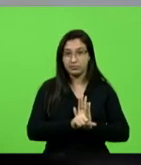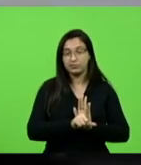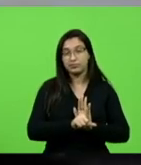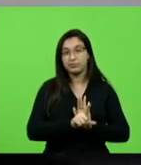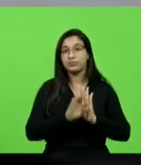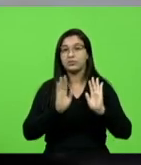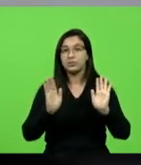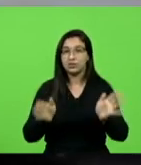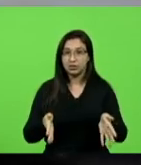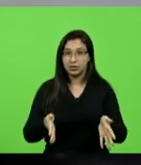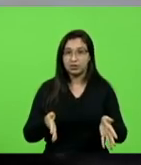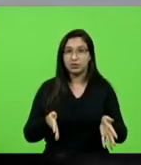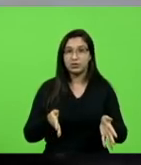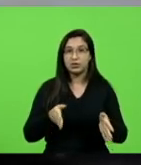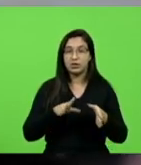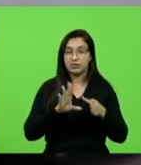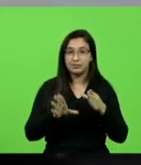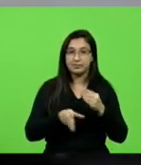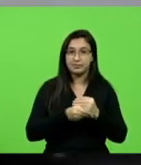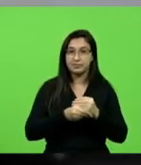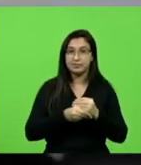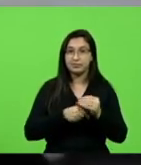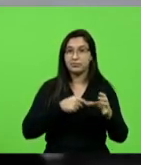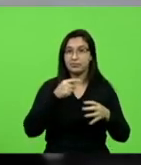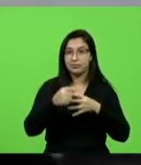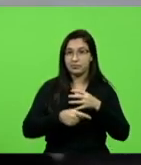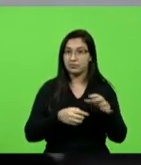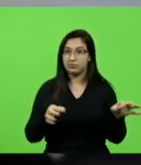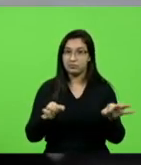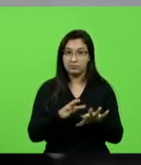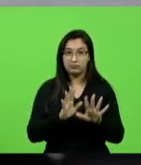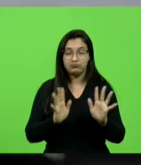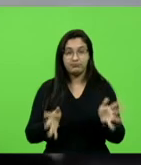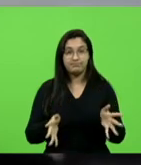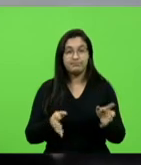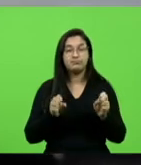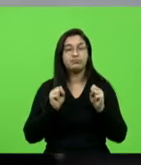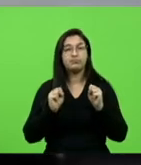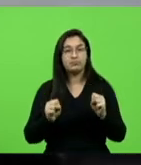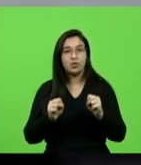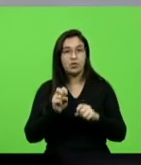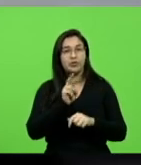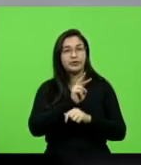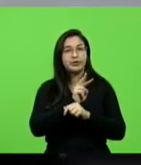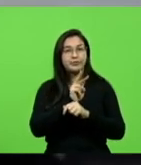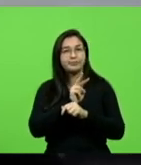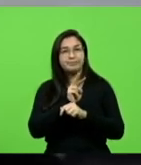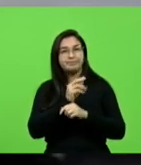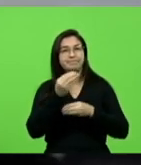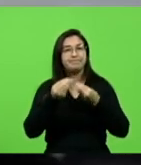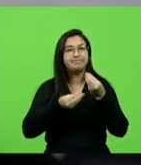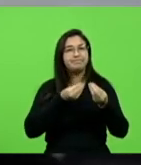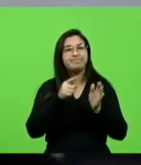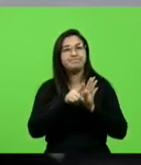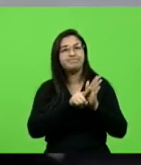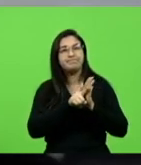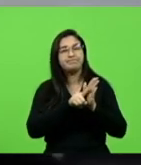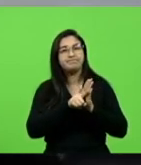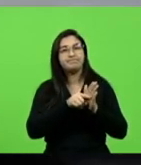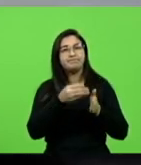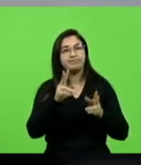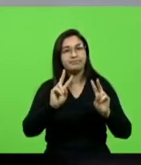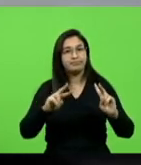com o substitutivo global pronto. Então, é possível acompanhar no site da Casa da Câmara dos Deputados.